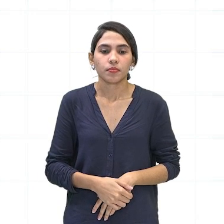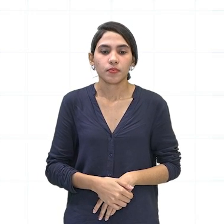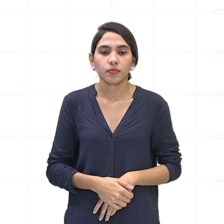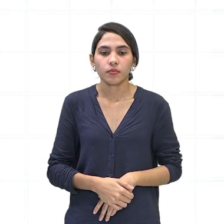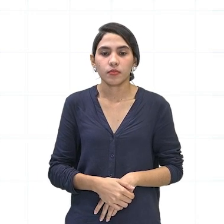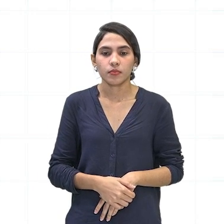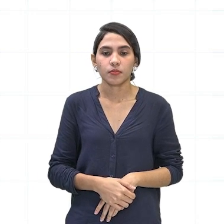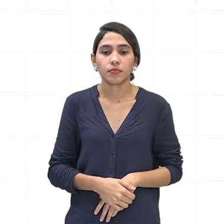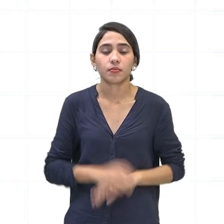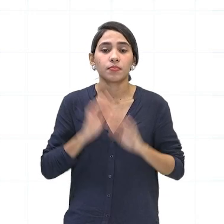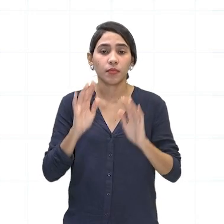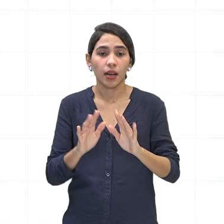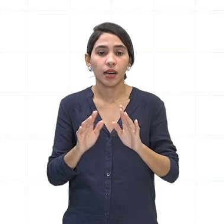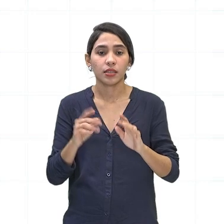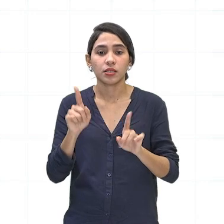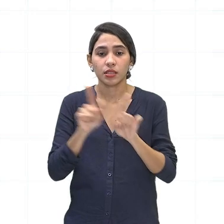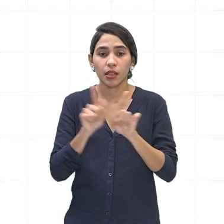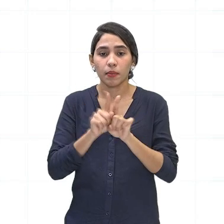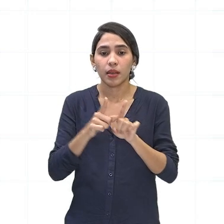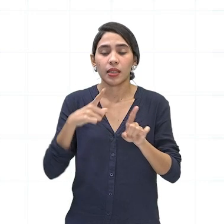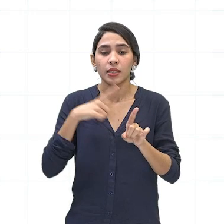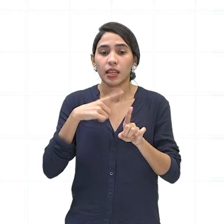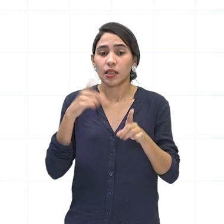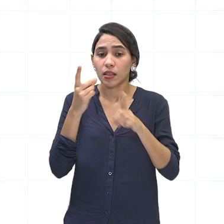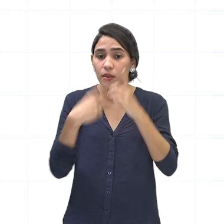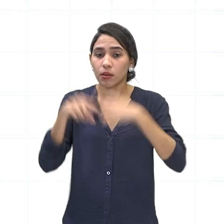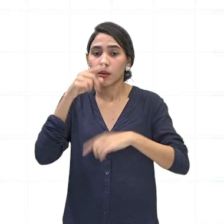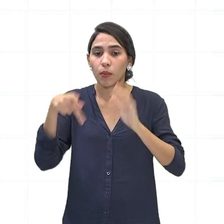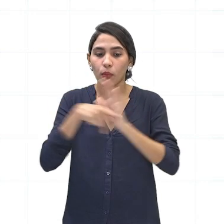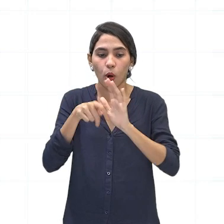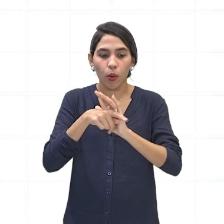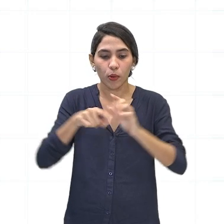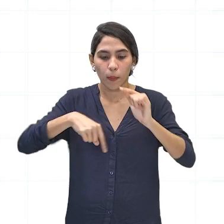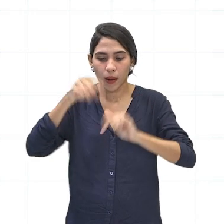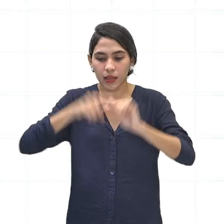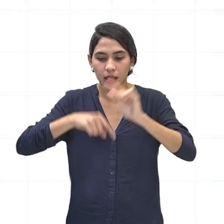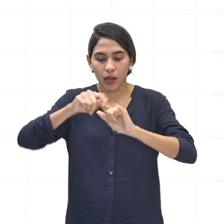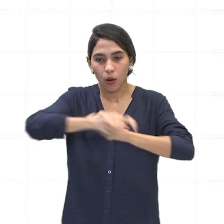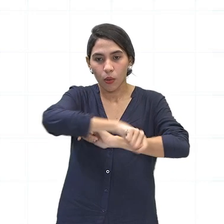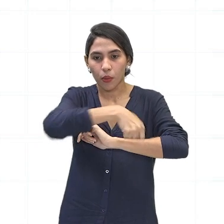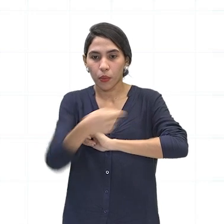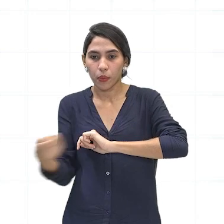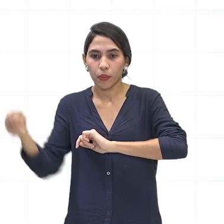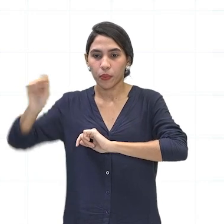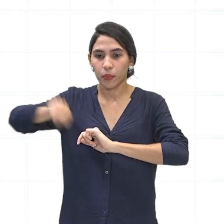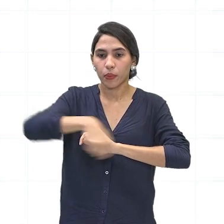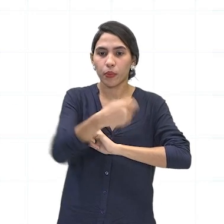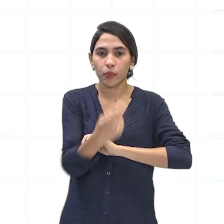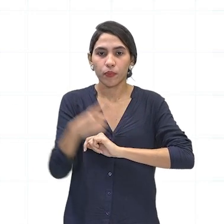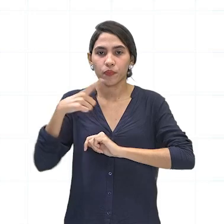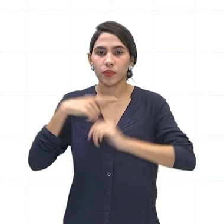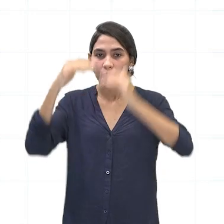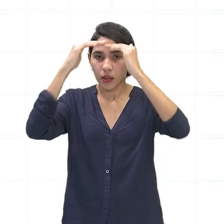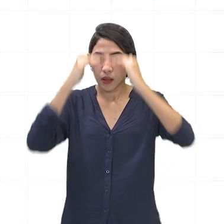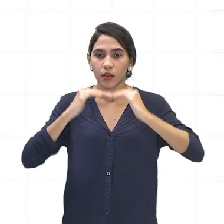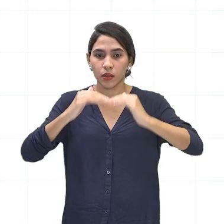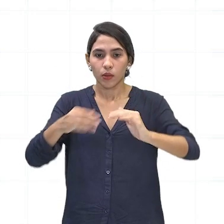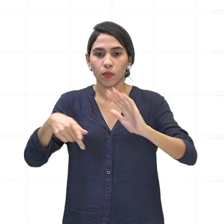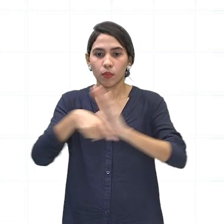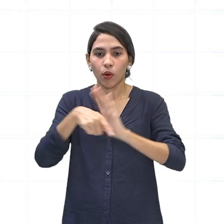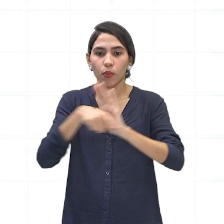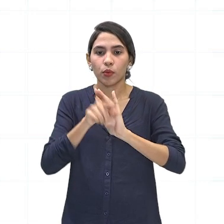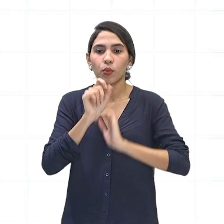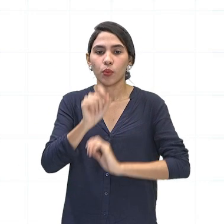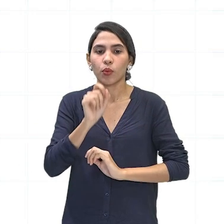indivíduo. Mas apesar da modernização do equipamento, a luta ainda segue os princípios do Bushido. O